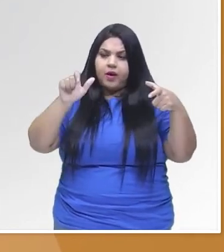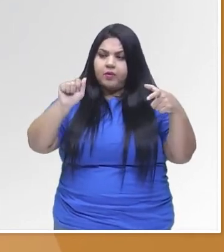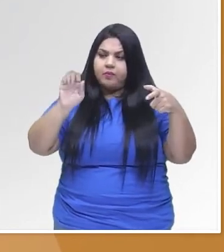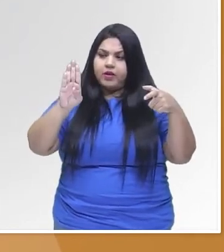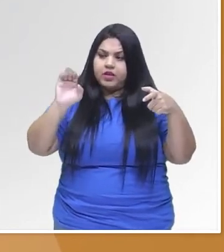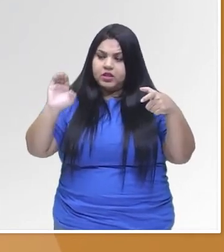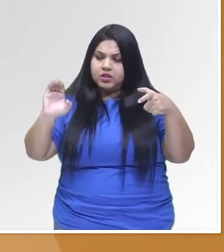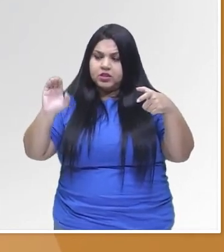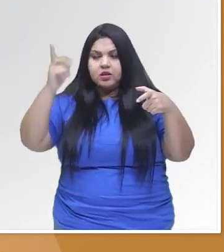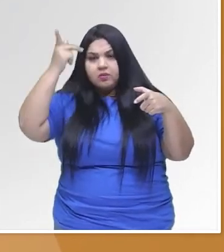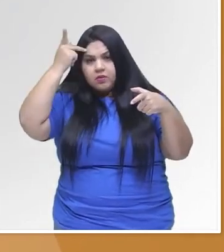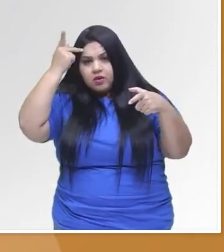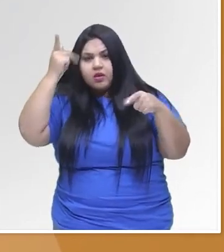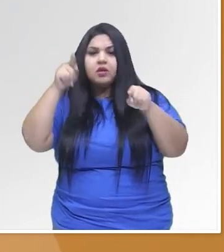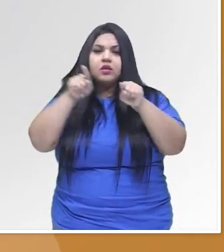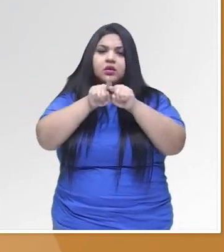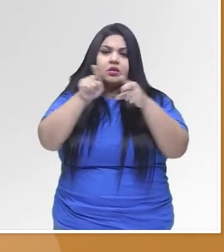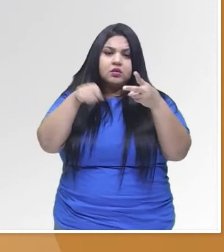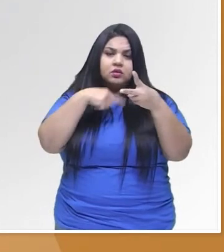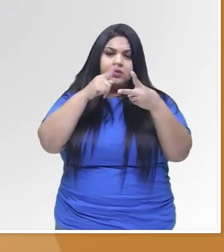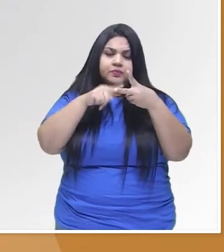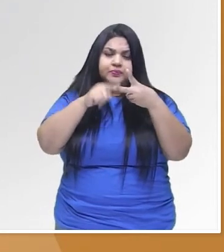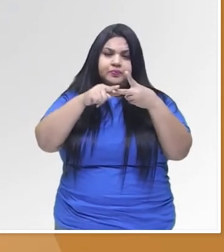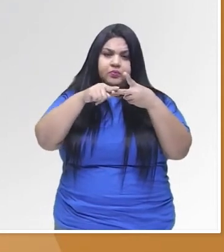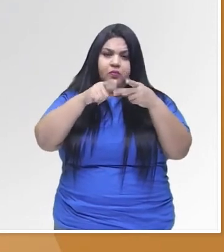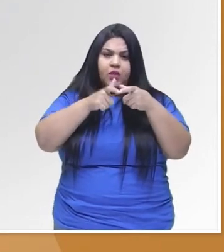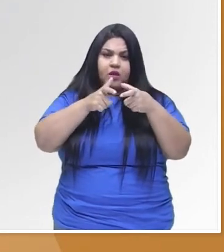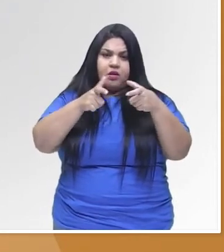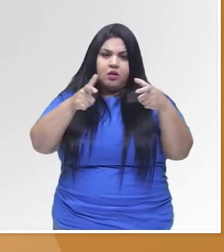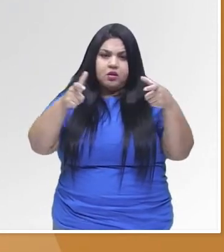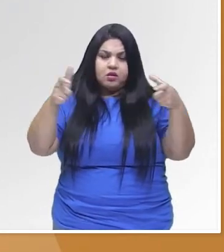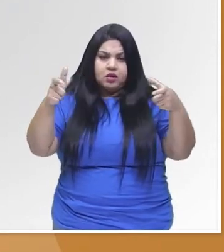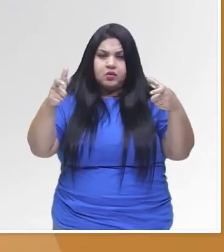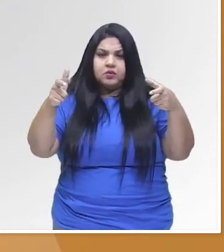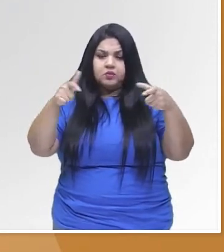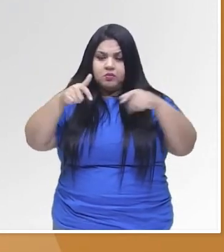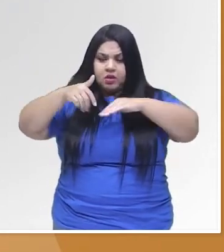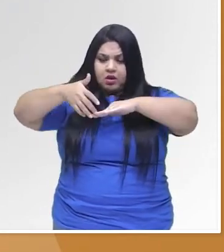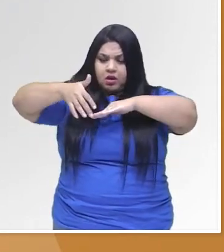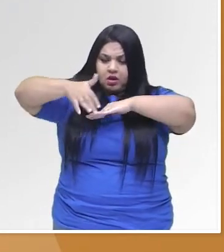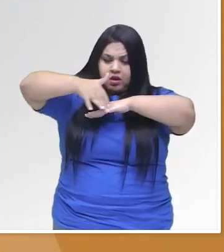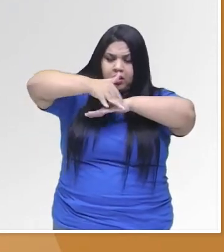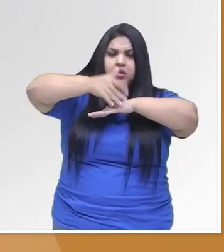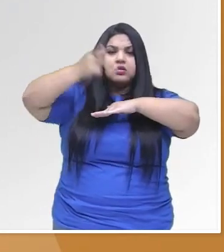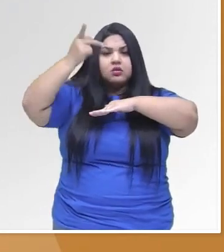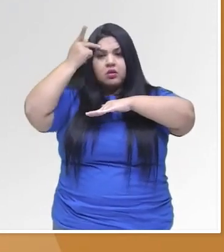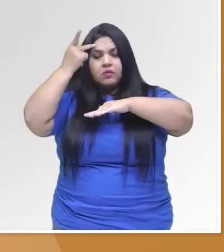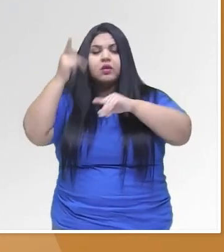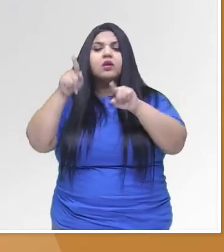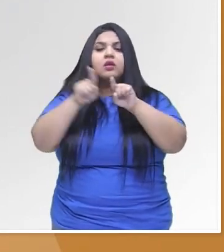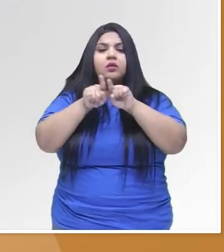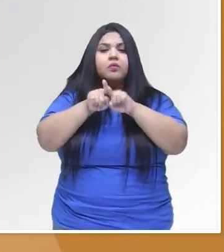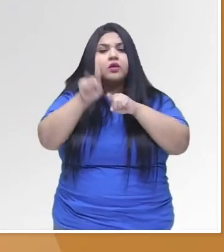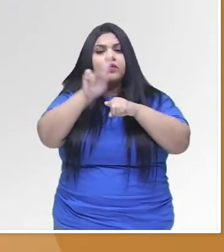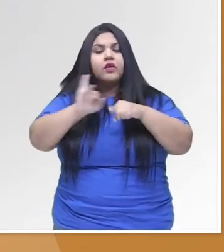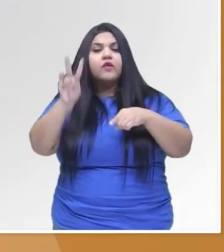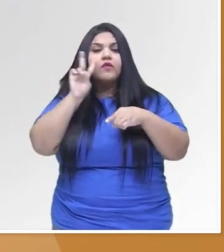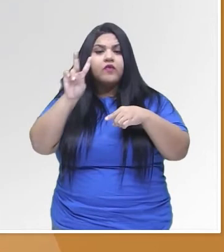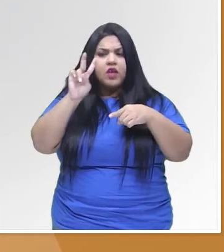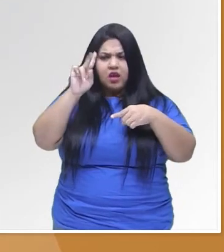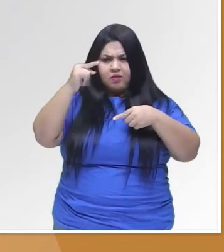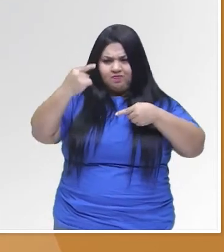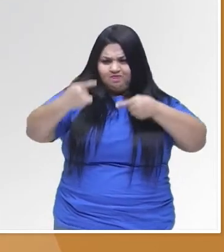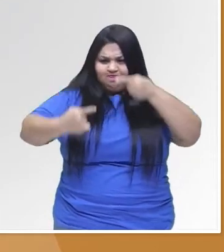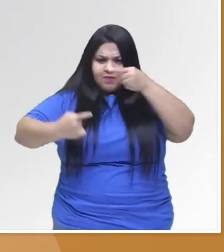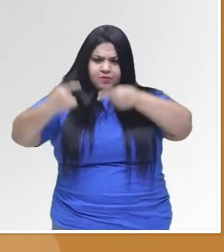Paulista, você vai ver o crescimento da indústria no litoral de São Paulo, né? E aí você vai ter a disputa